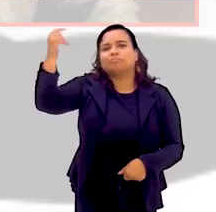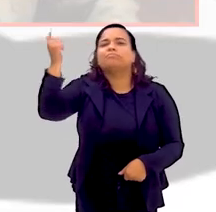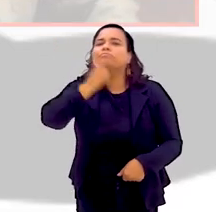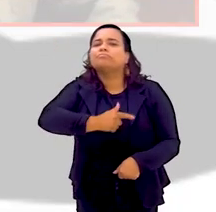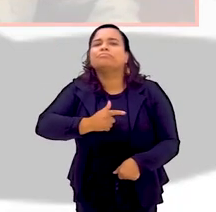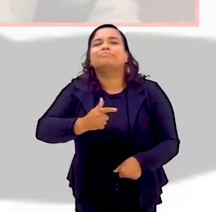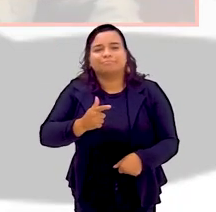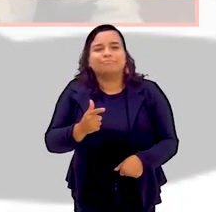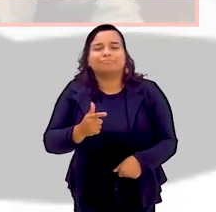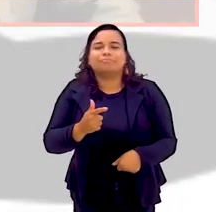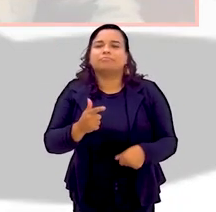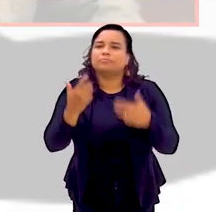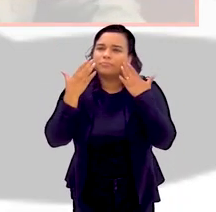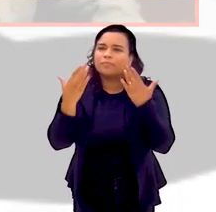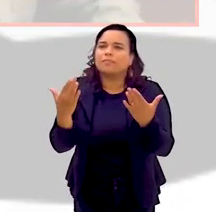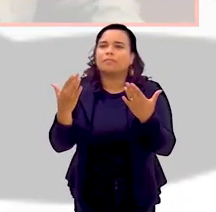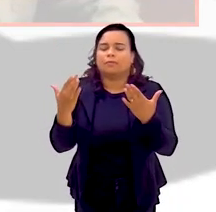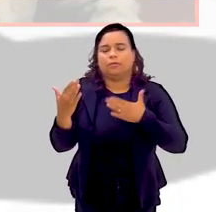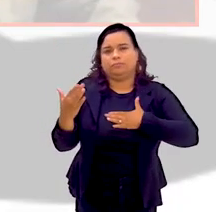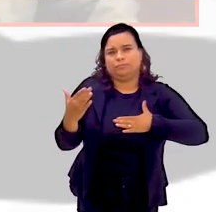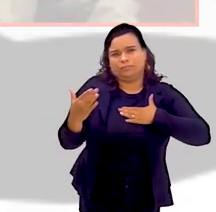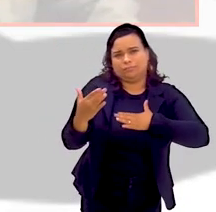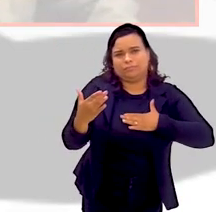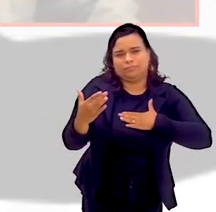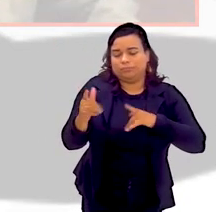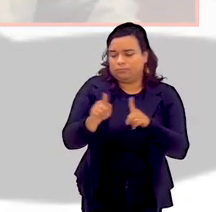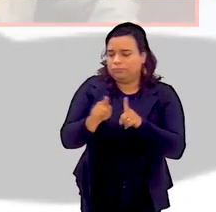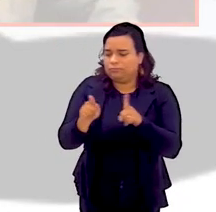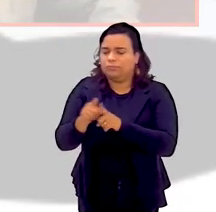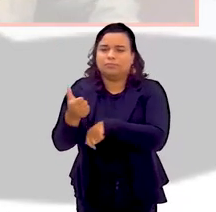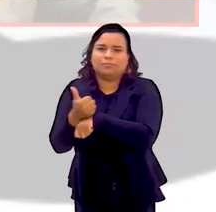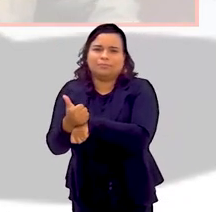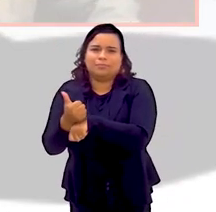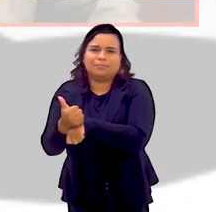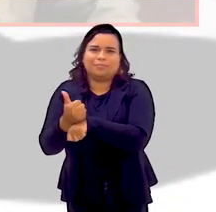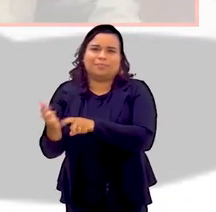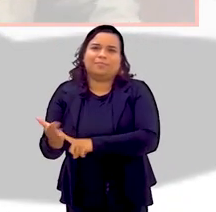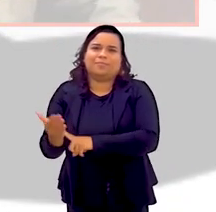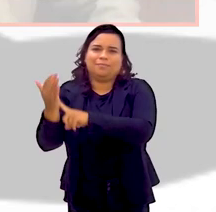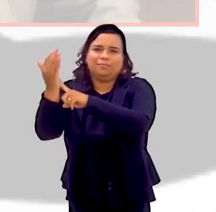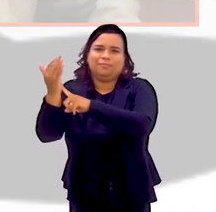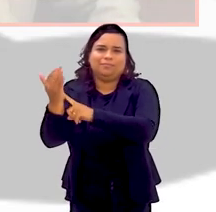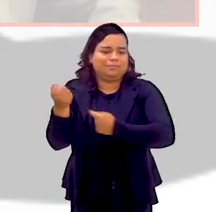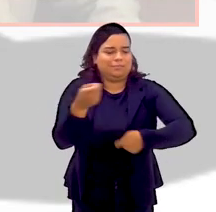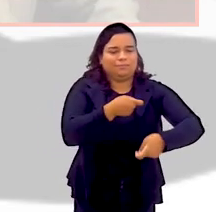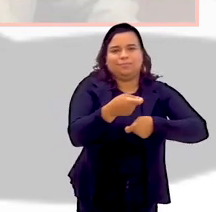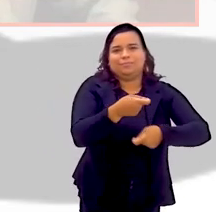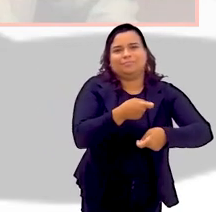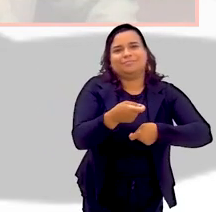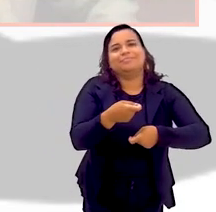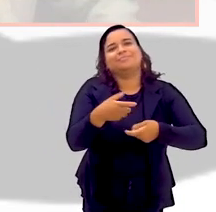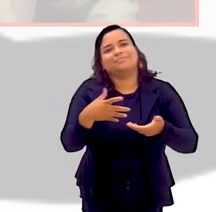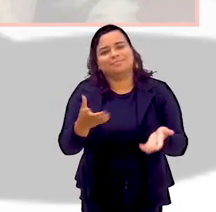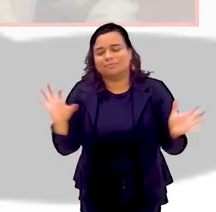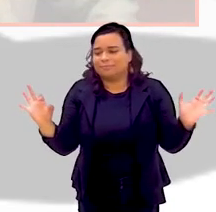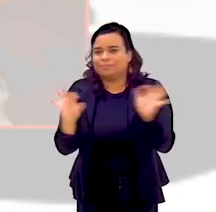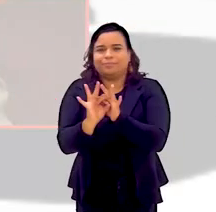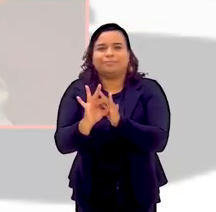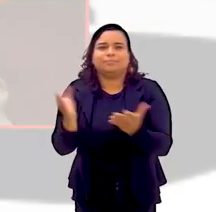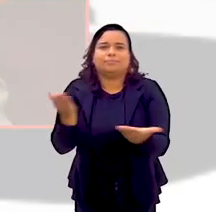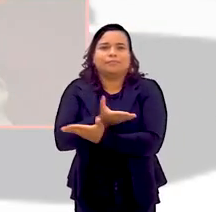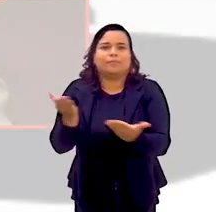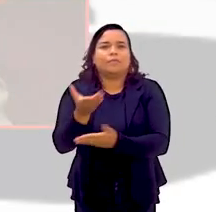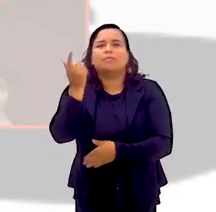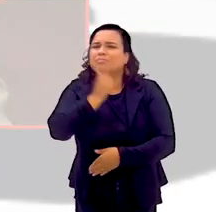na conjugação entre lazer e profissionalismo e tecnologia e negócios. O Web Summit vai